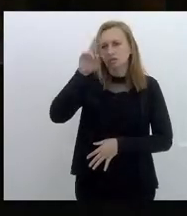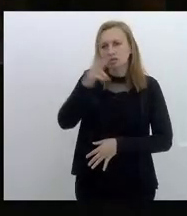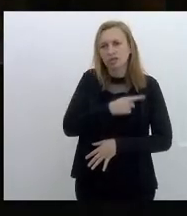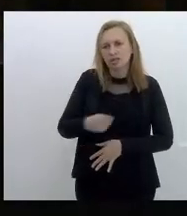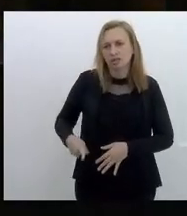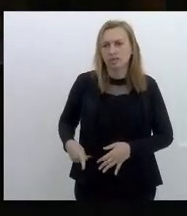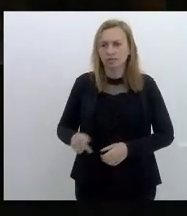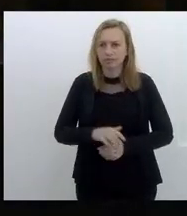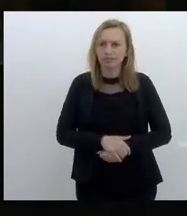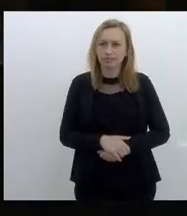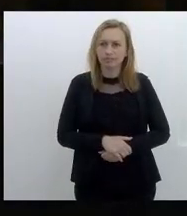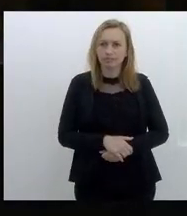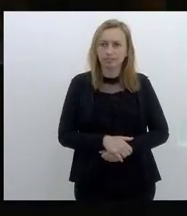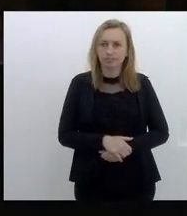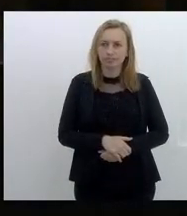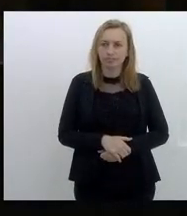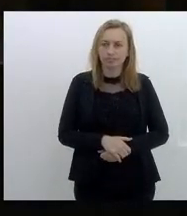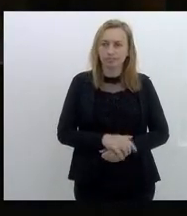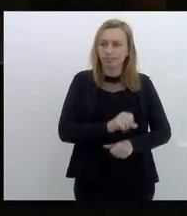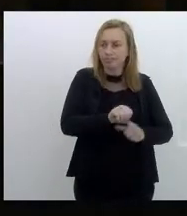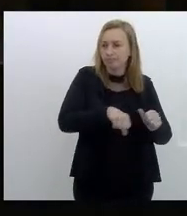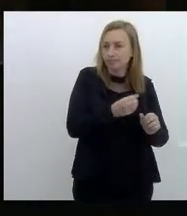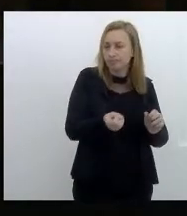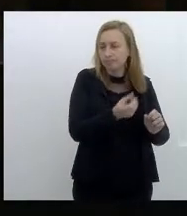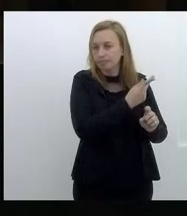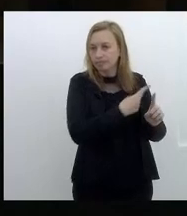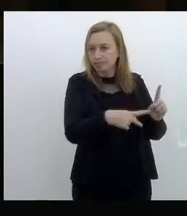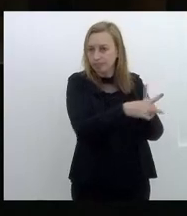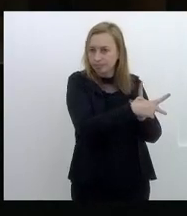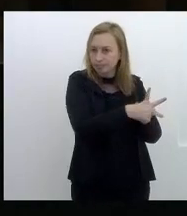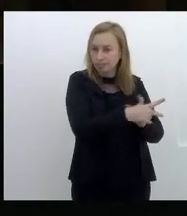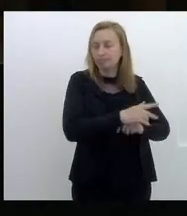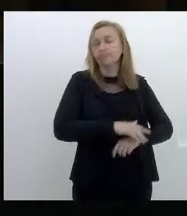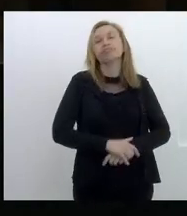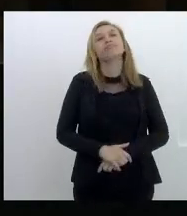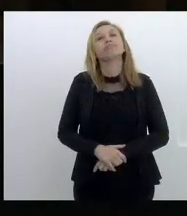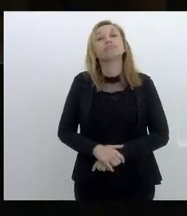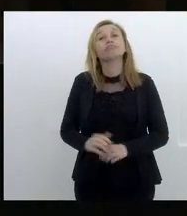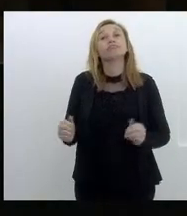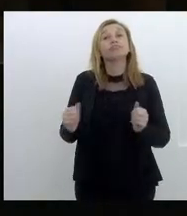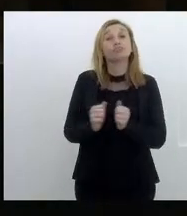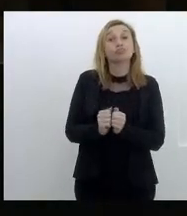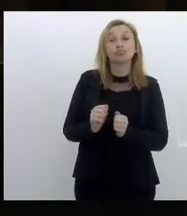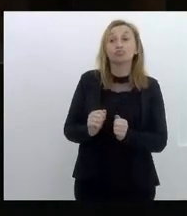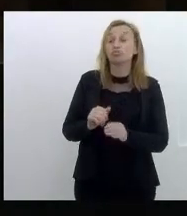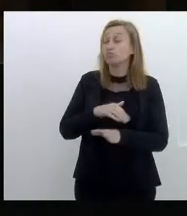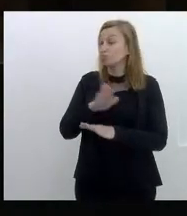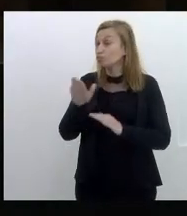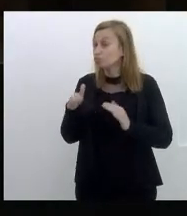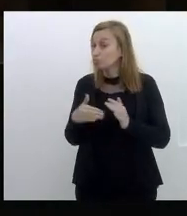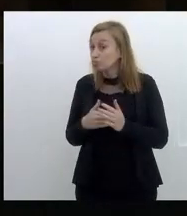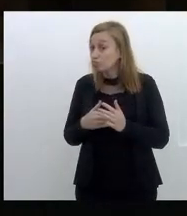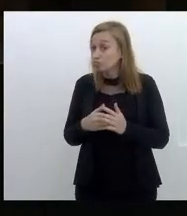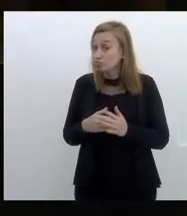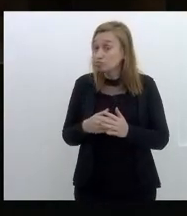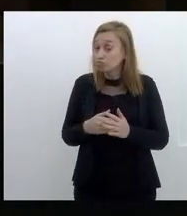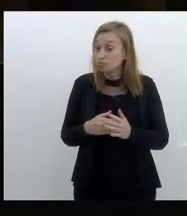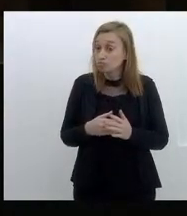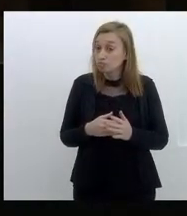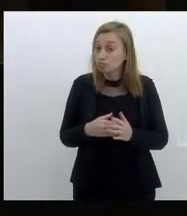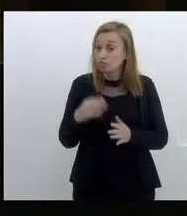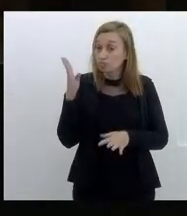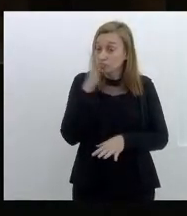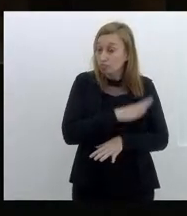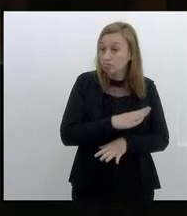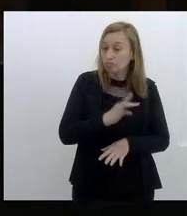presidente que essa reforma da Previdência junto com todo o pacote de maldade